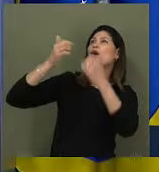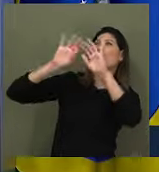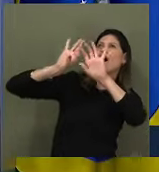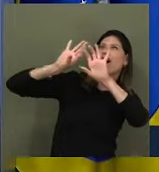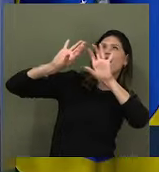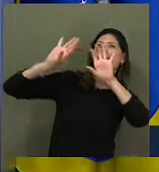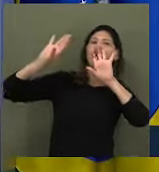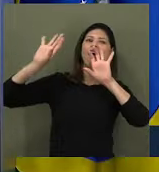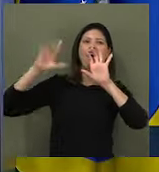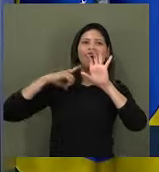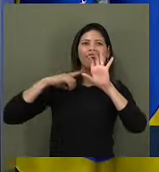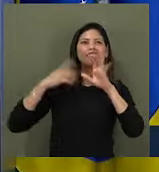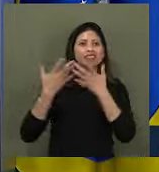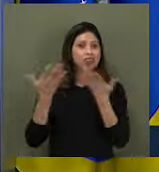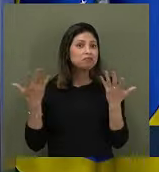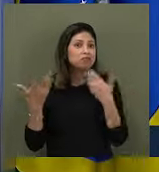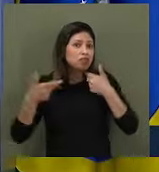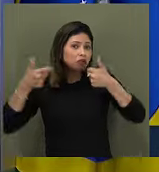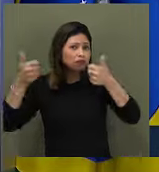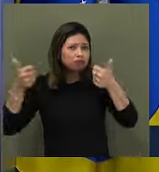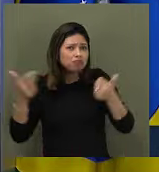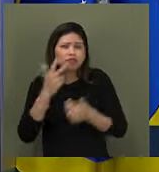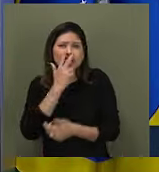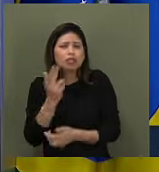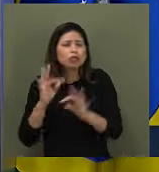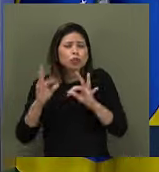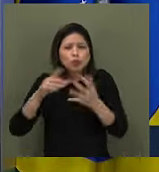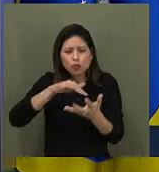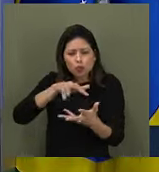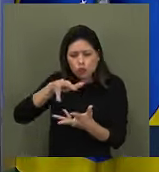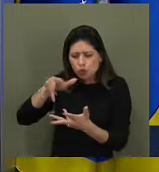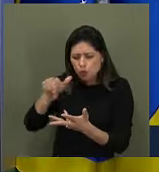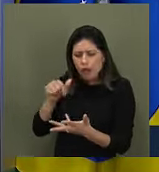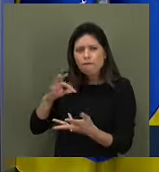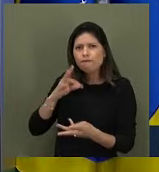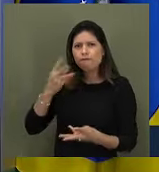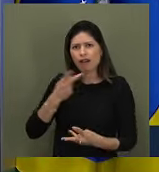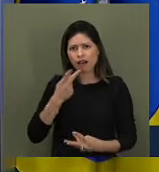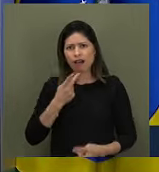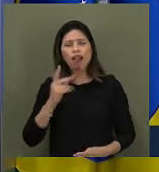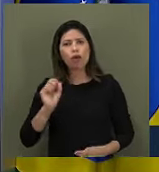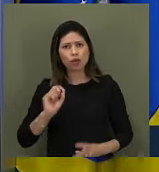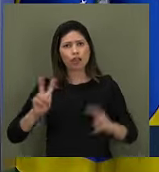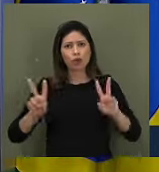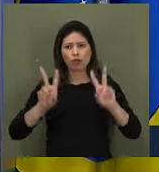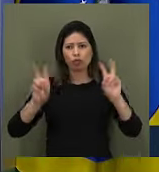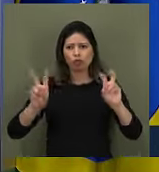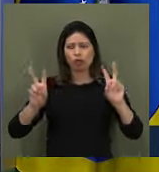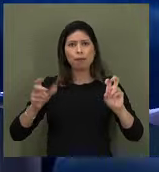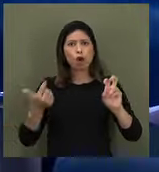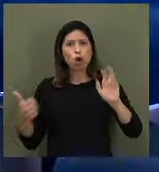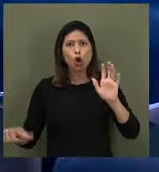mundo todo repercute as notícias sobre a ditadura da toga no Brasil depois das